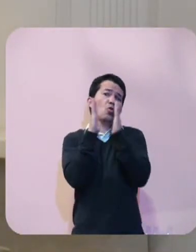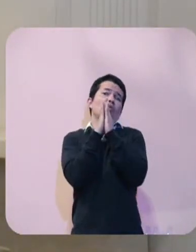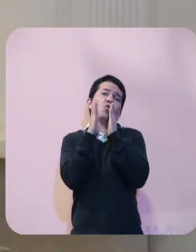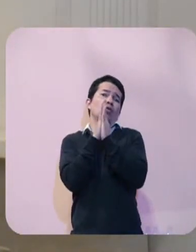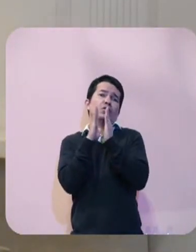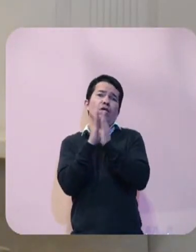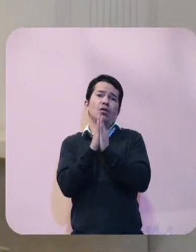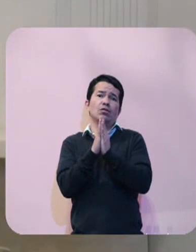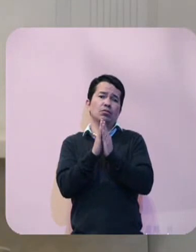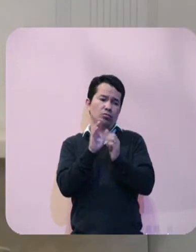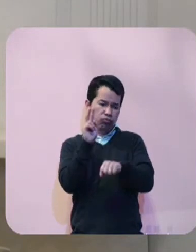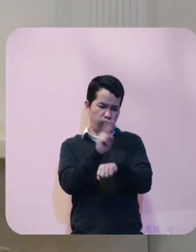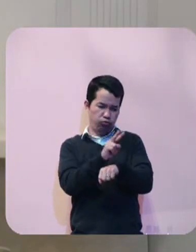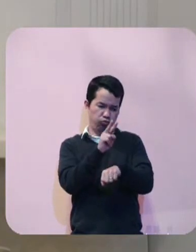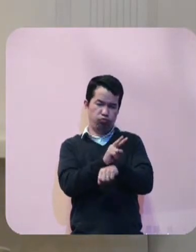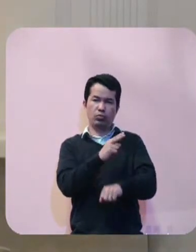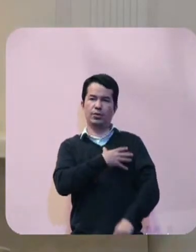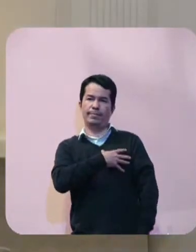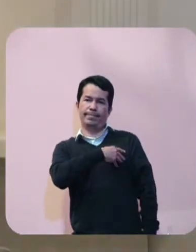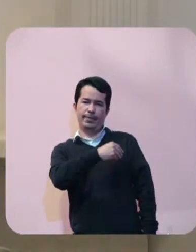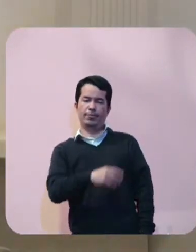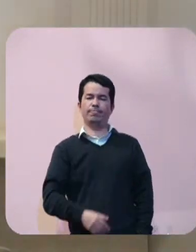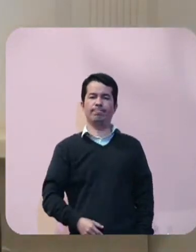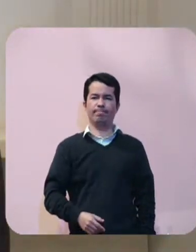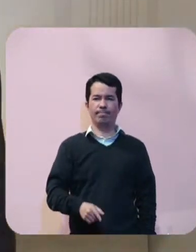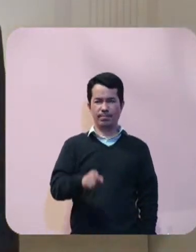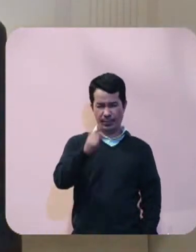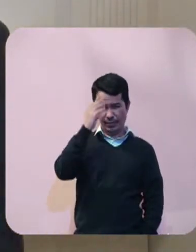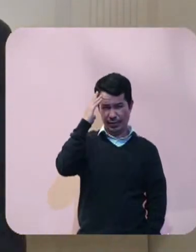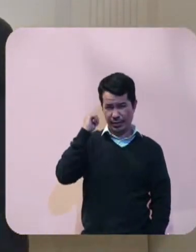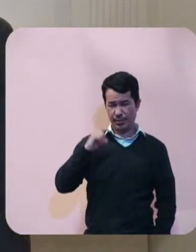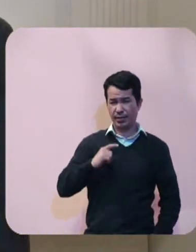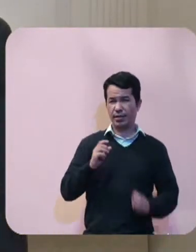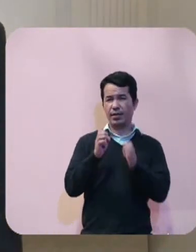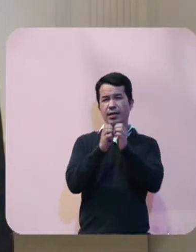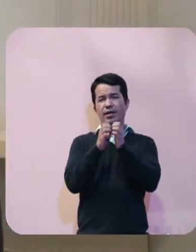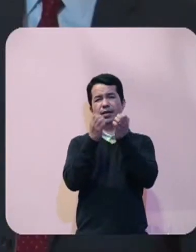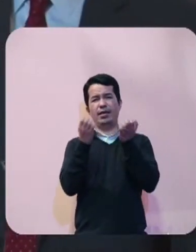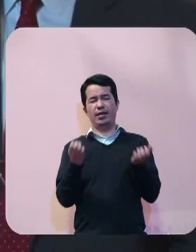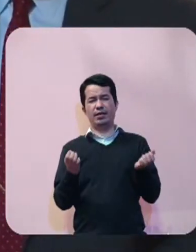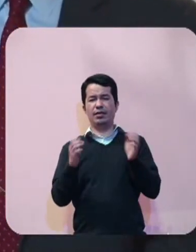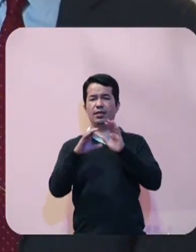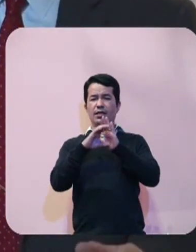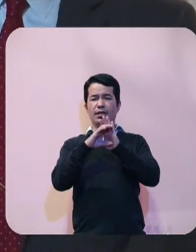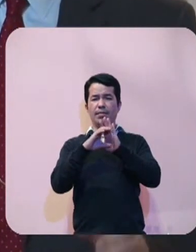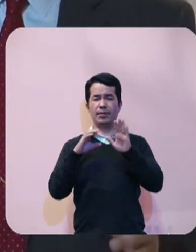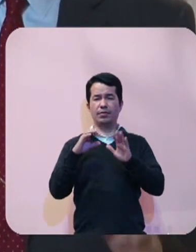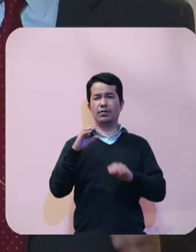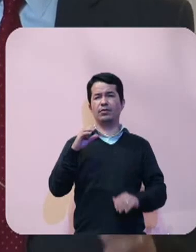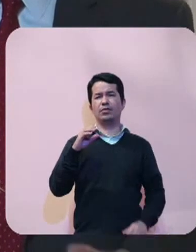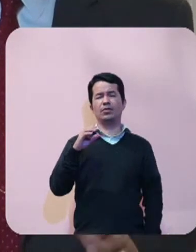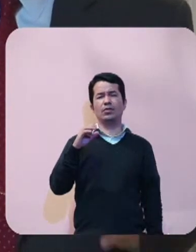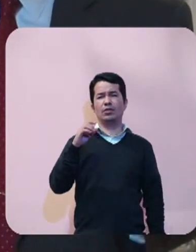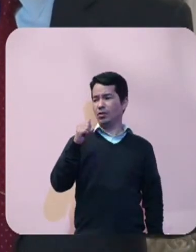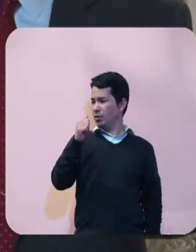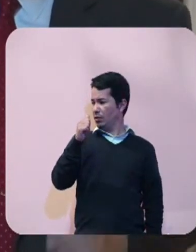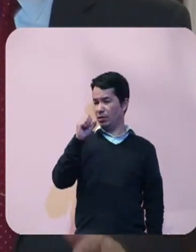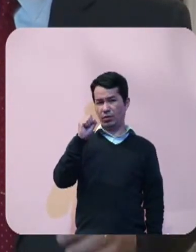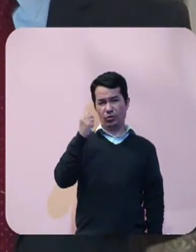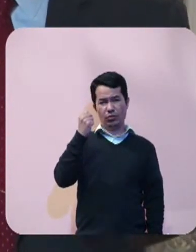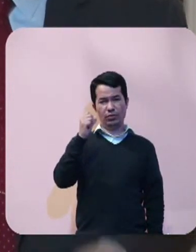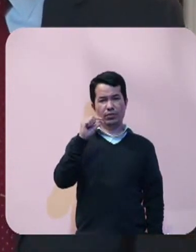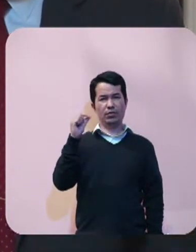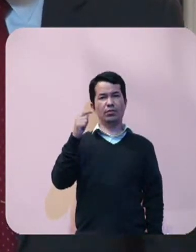dos seus filhos. A Bíblia diz lá em Esdras 8, 22 e 23, a boa mão do nosso Deus é